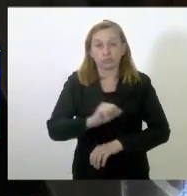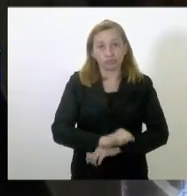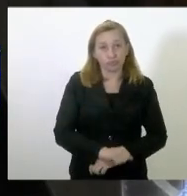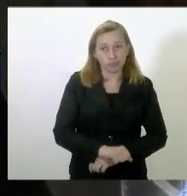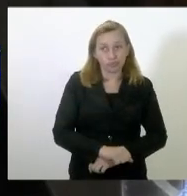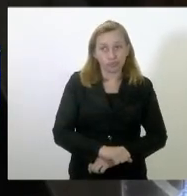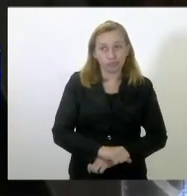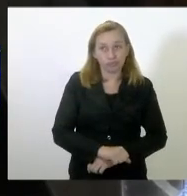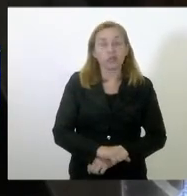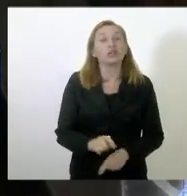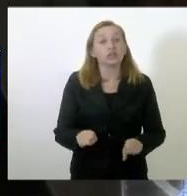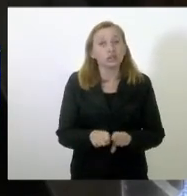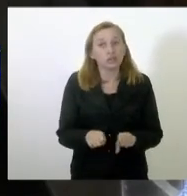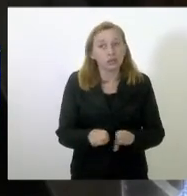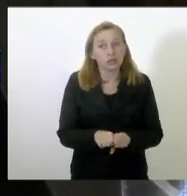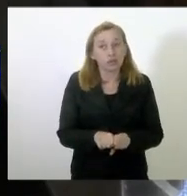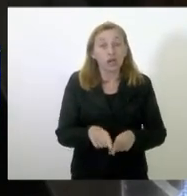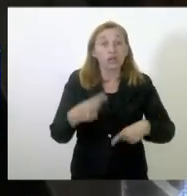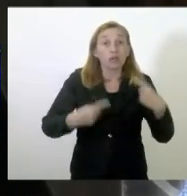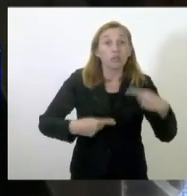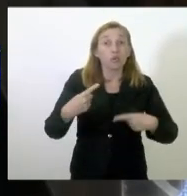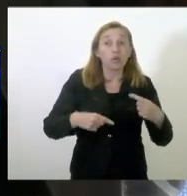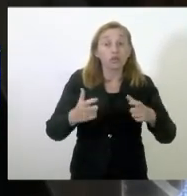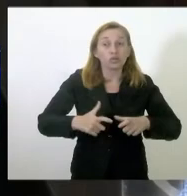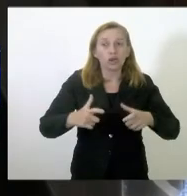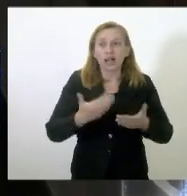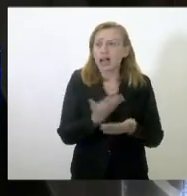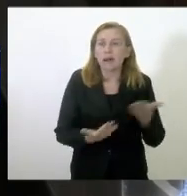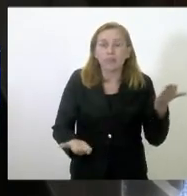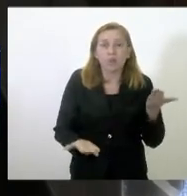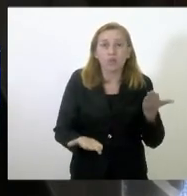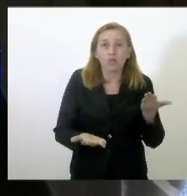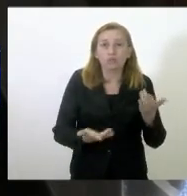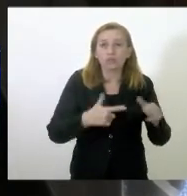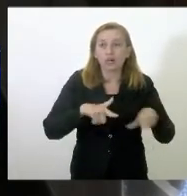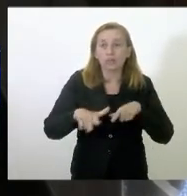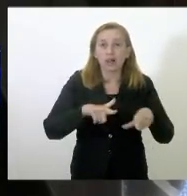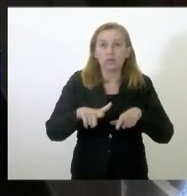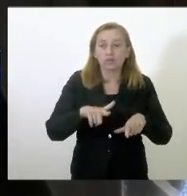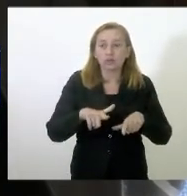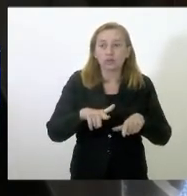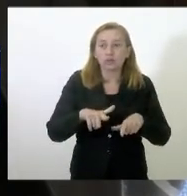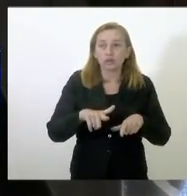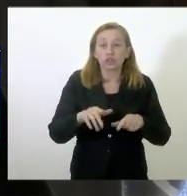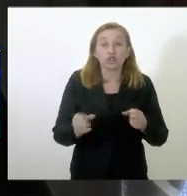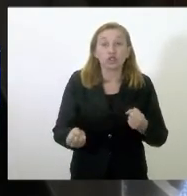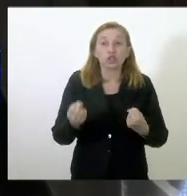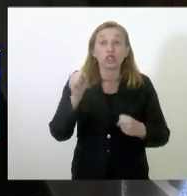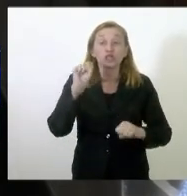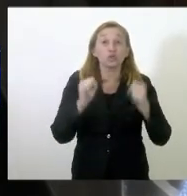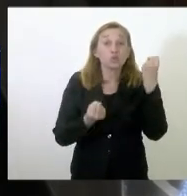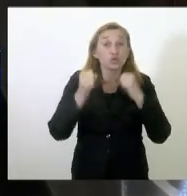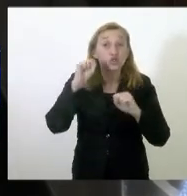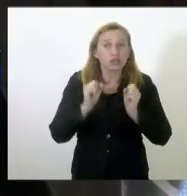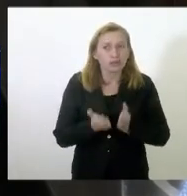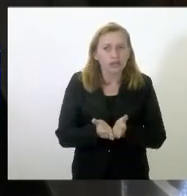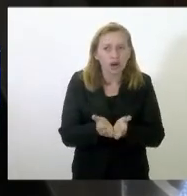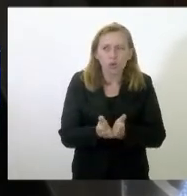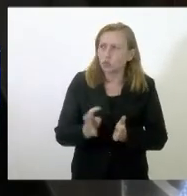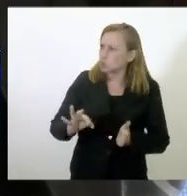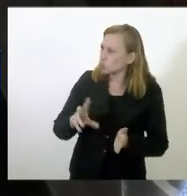E o desmonte da política de conteúdo local, que acabou com os empregos da indústria naval, mais uma vez. Isso tudo foi o Rio de Janeiro que fez sozinho?